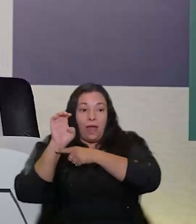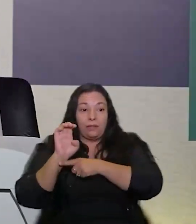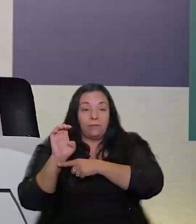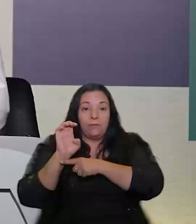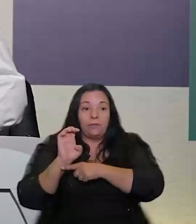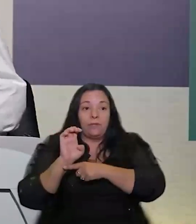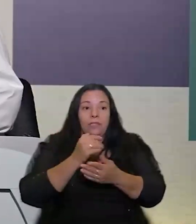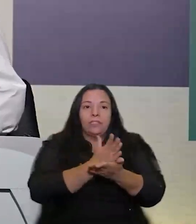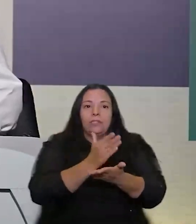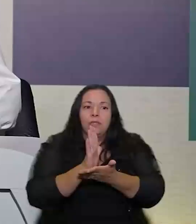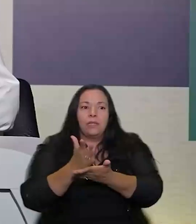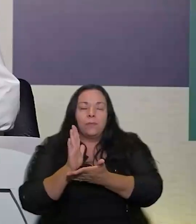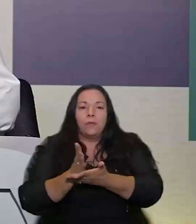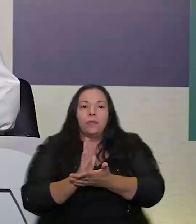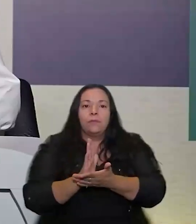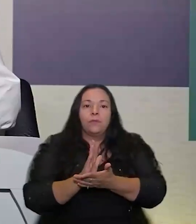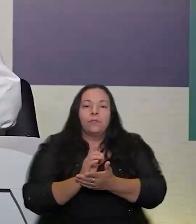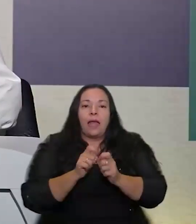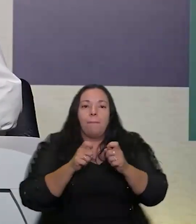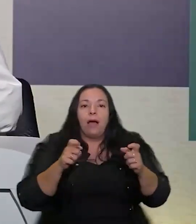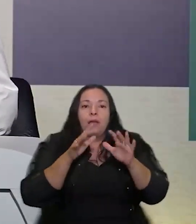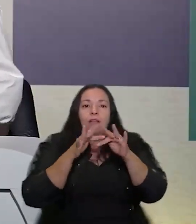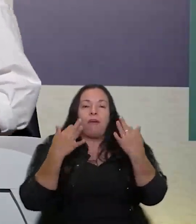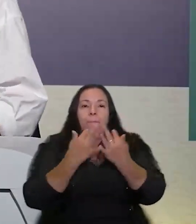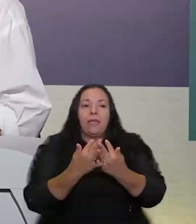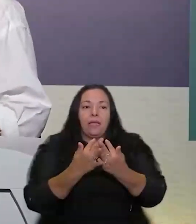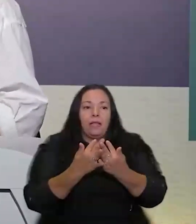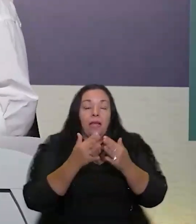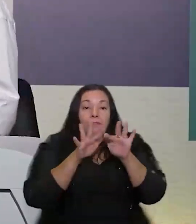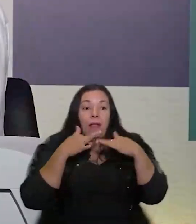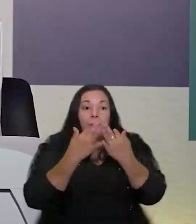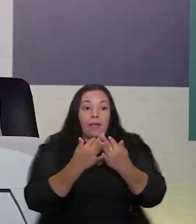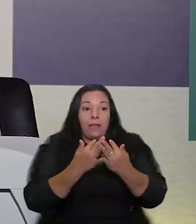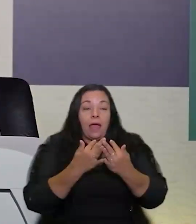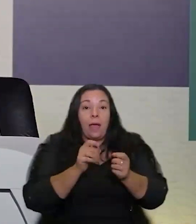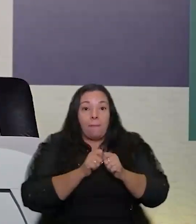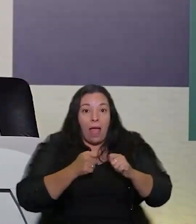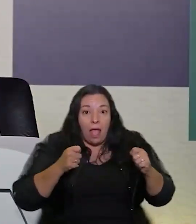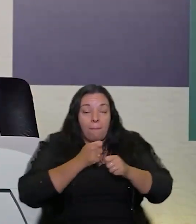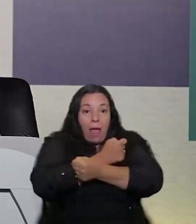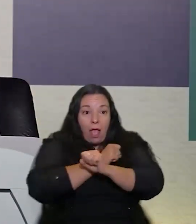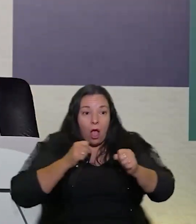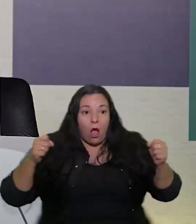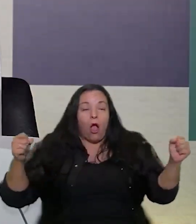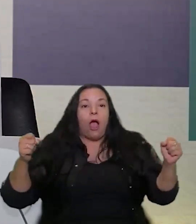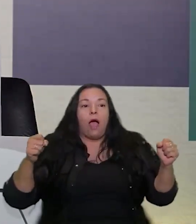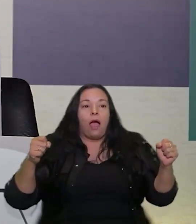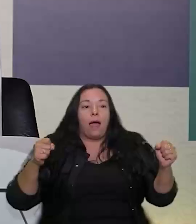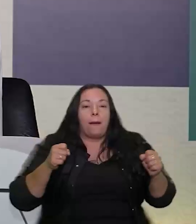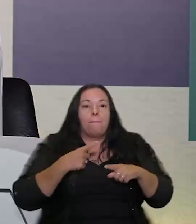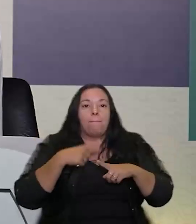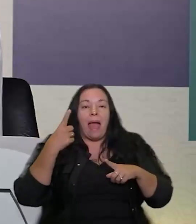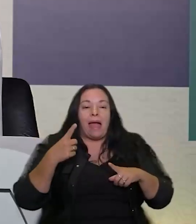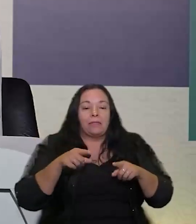eram distribuídas de acordo com o tamanho da família. Então, as famílias maiores recebiam as unidades com mais